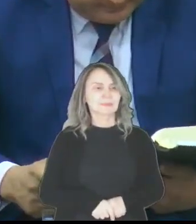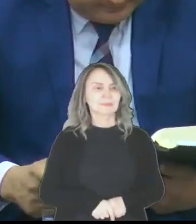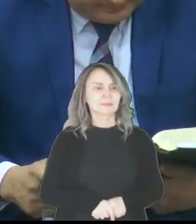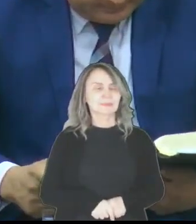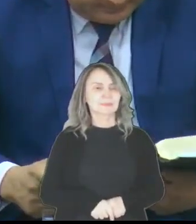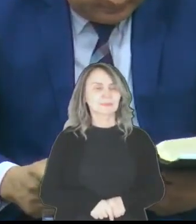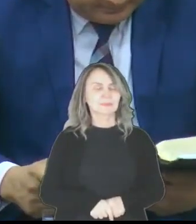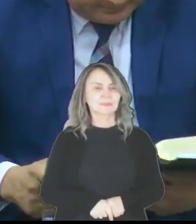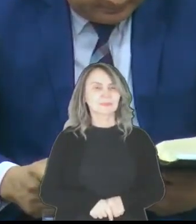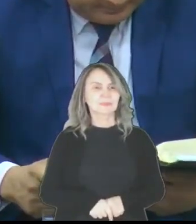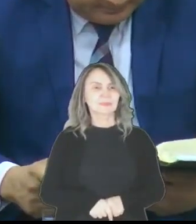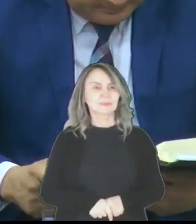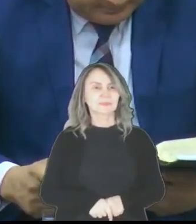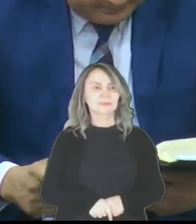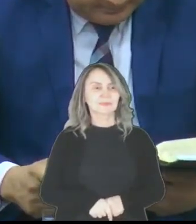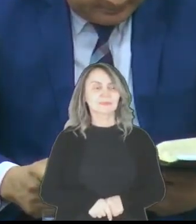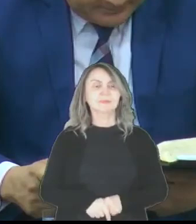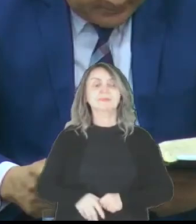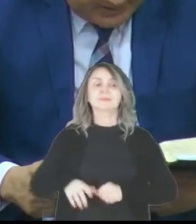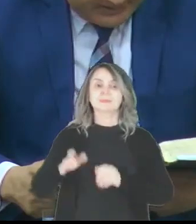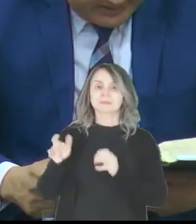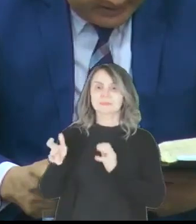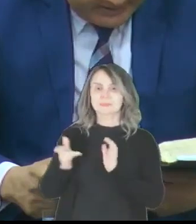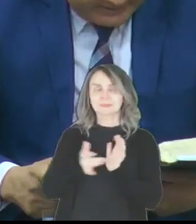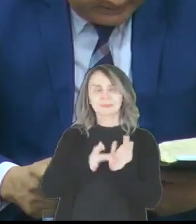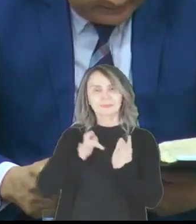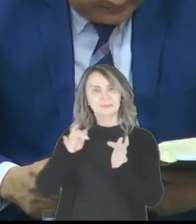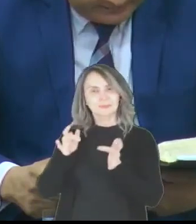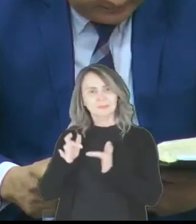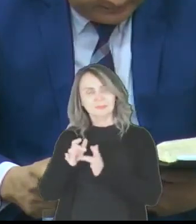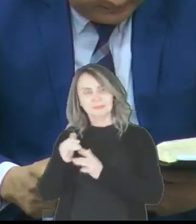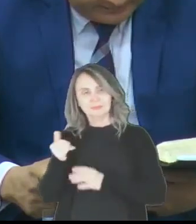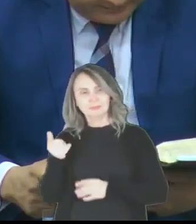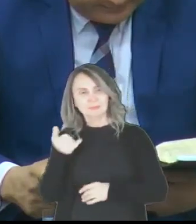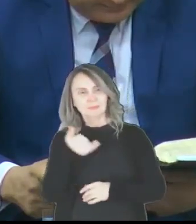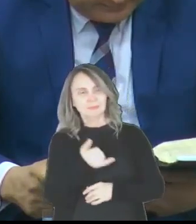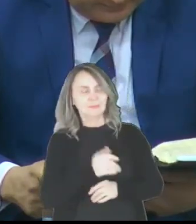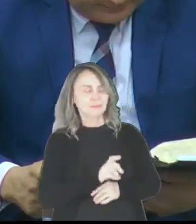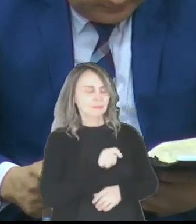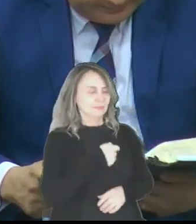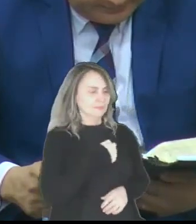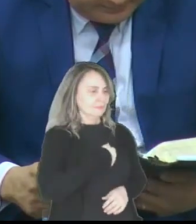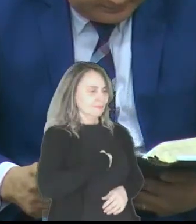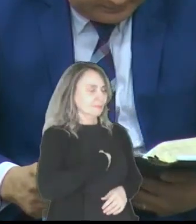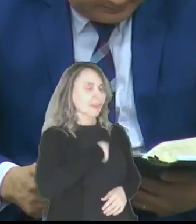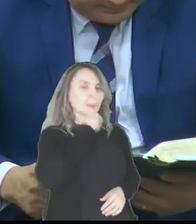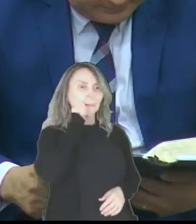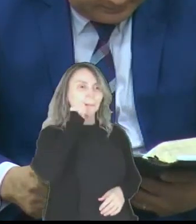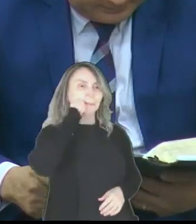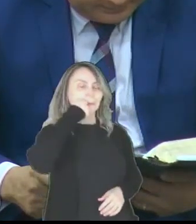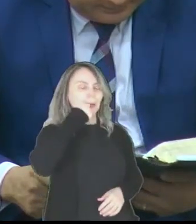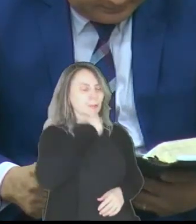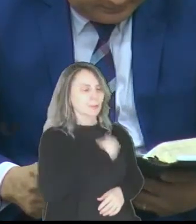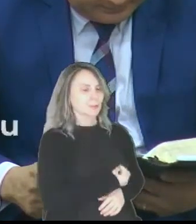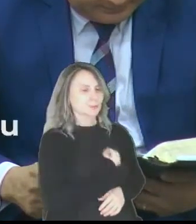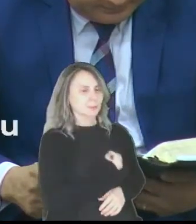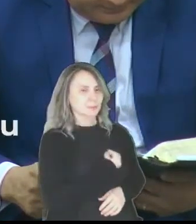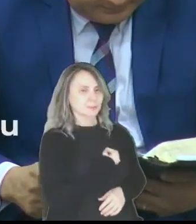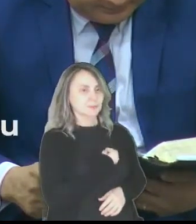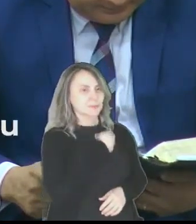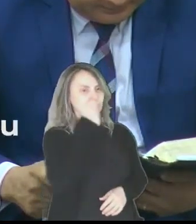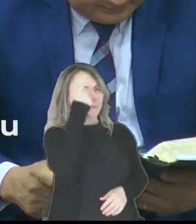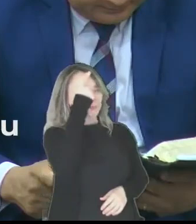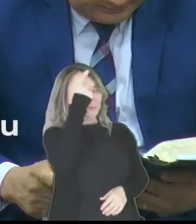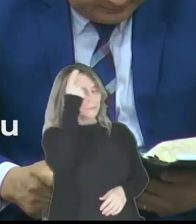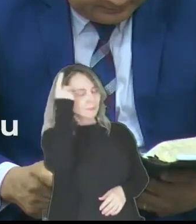E Jesus lhes disse: Eu sou o pão da vida. Aquele que vem a mim